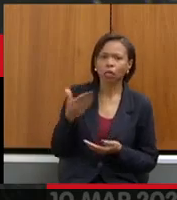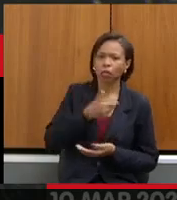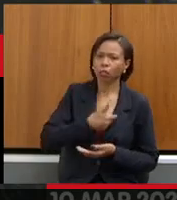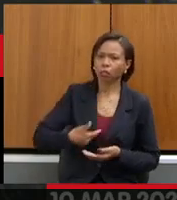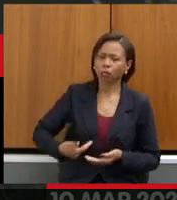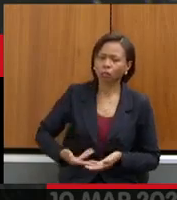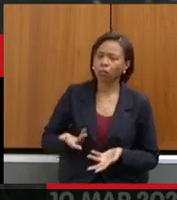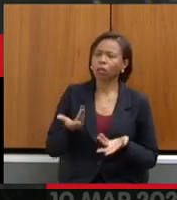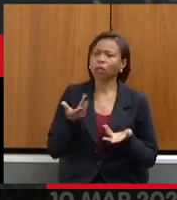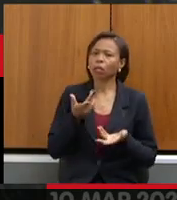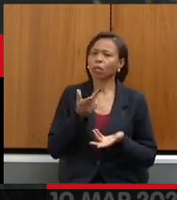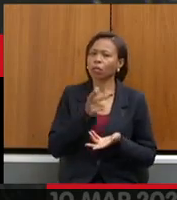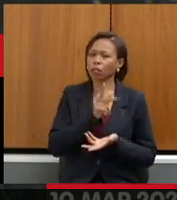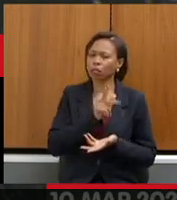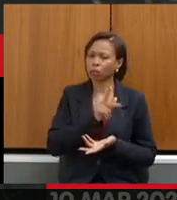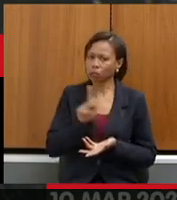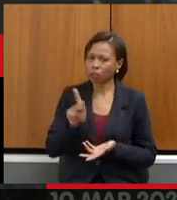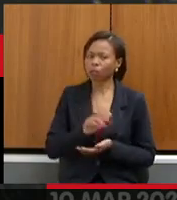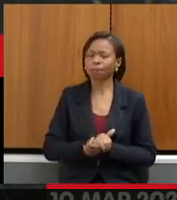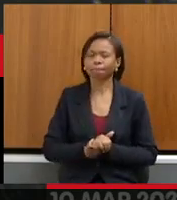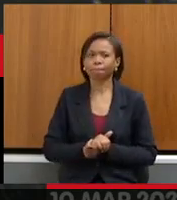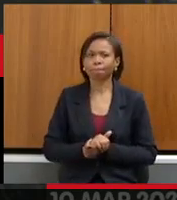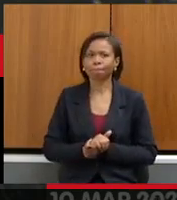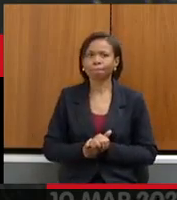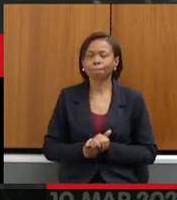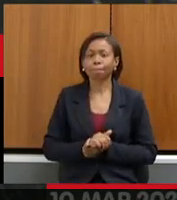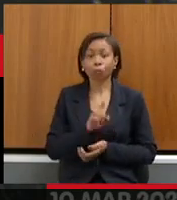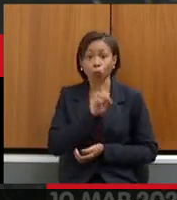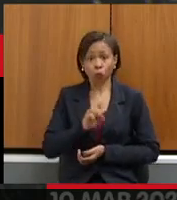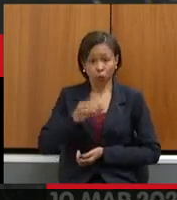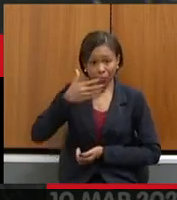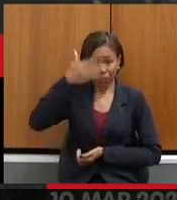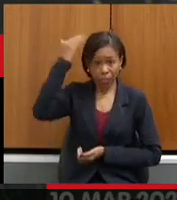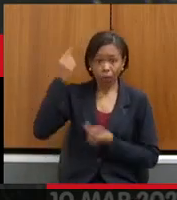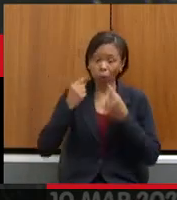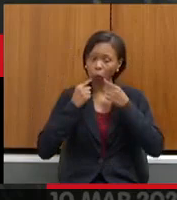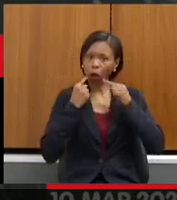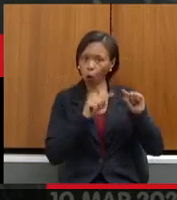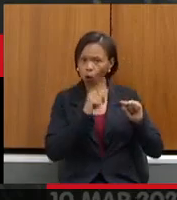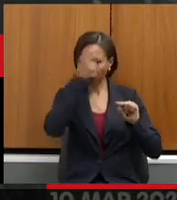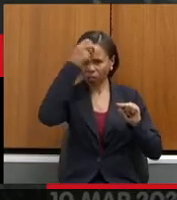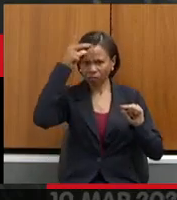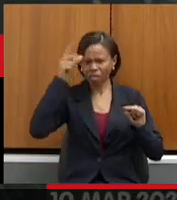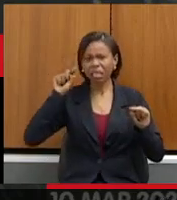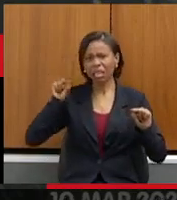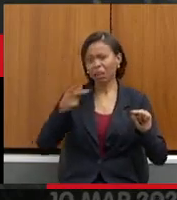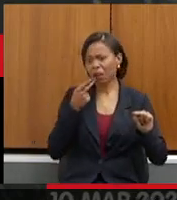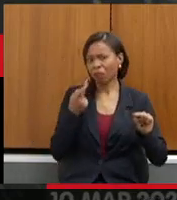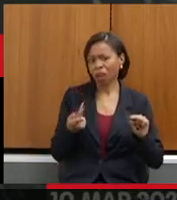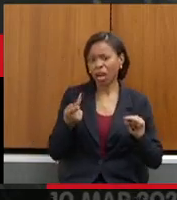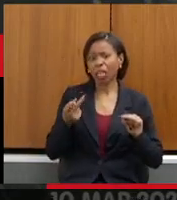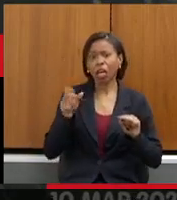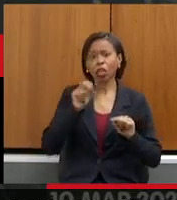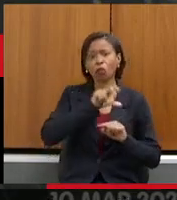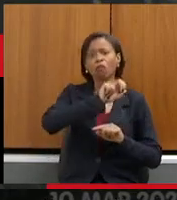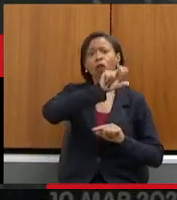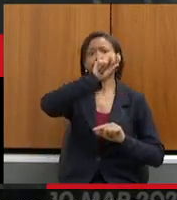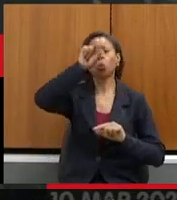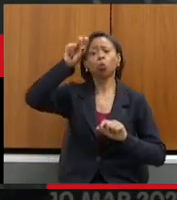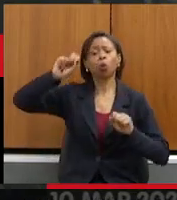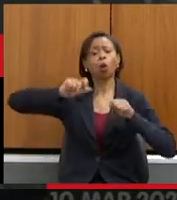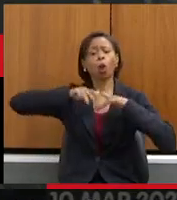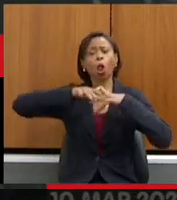aqui presente que nos acompanha Zema crítica prefeitos e diz que coronavírus tem que viajar um pouco